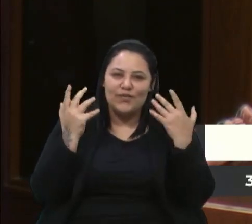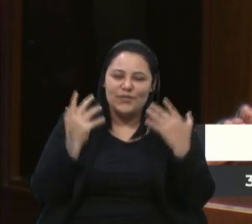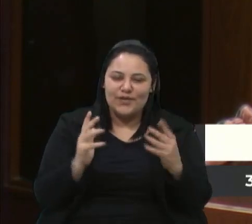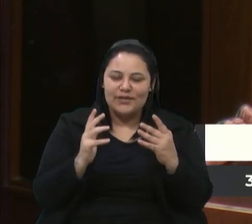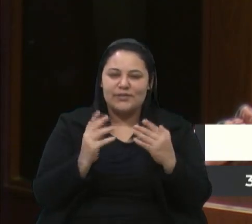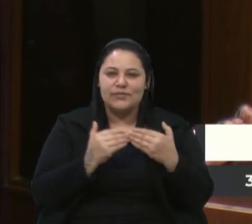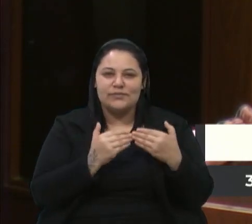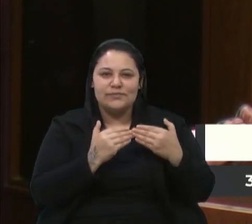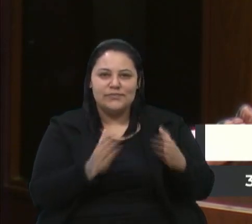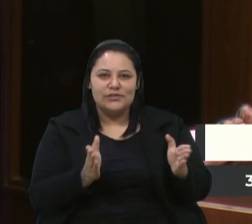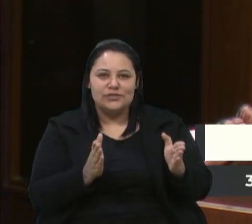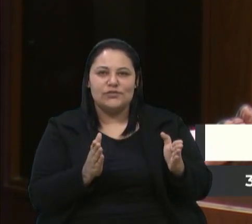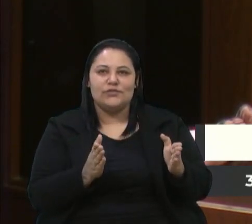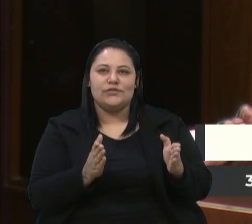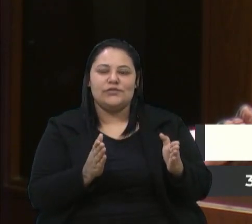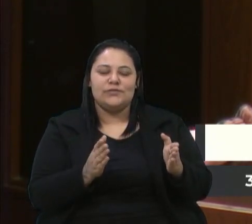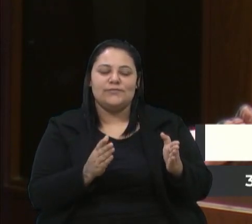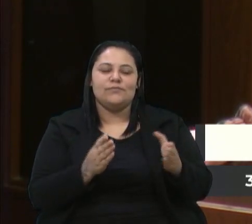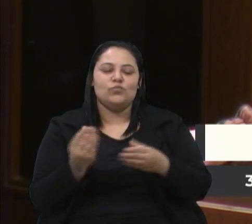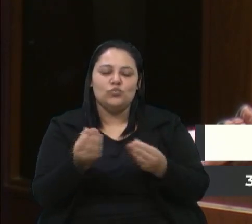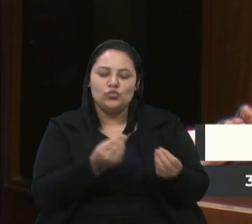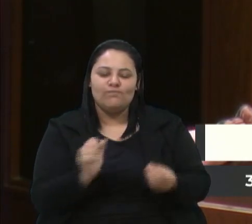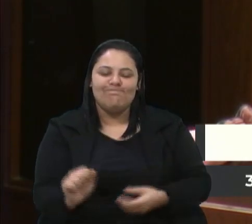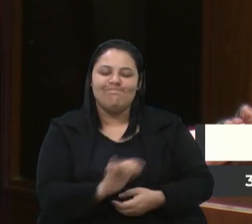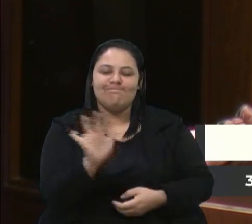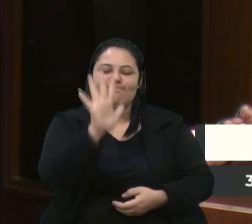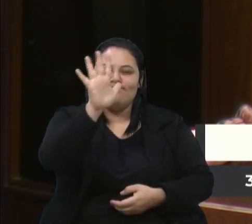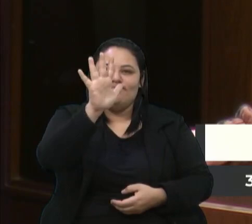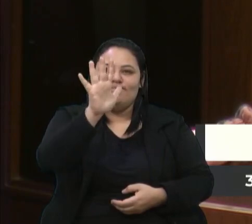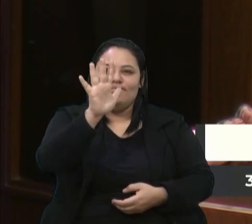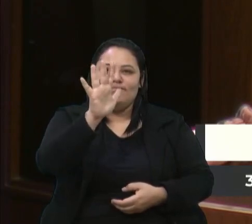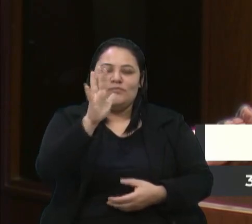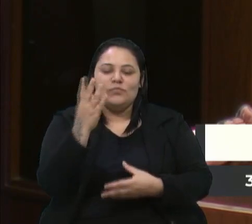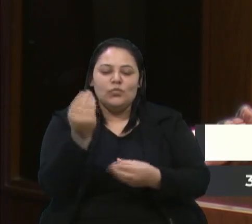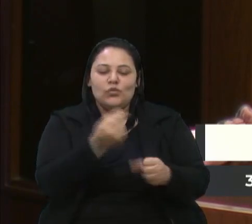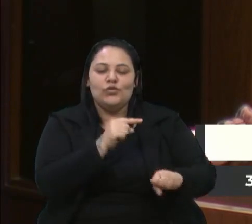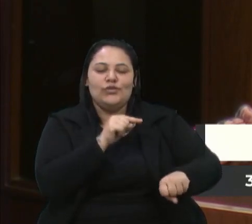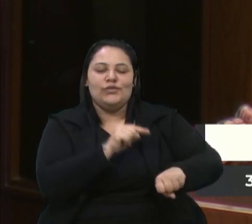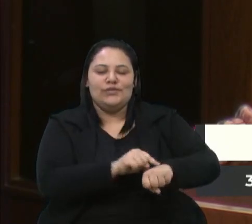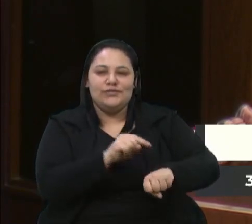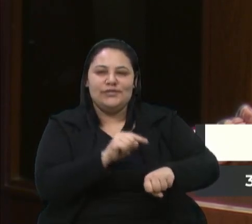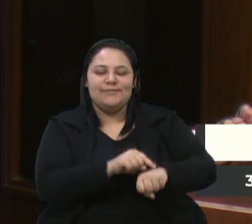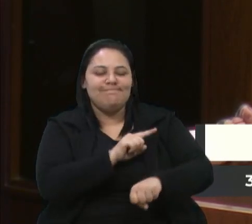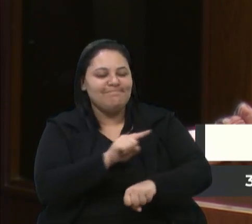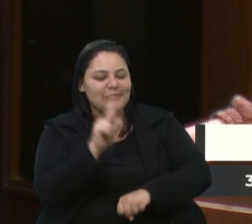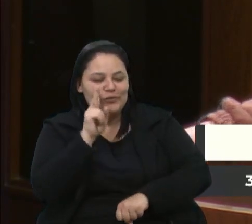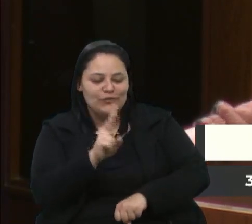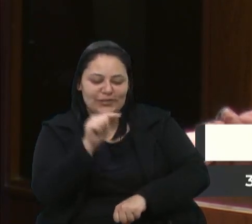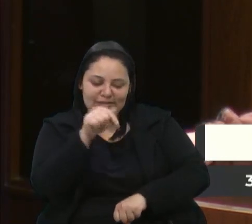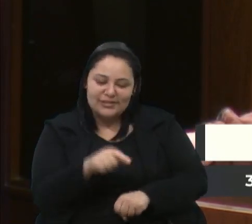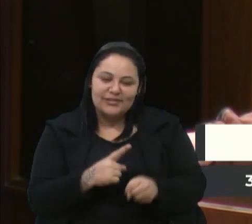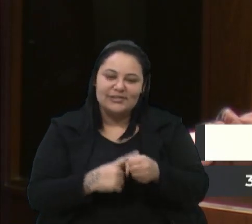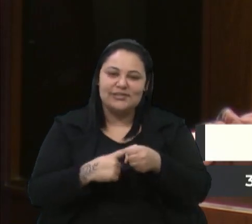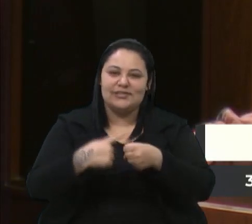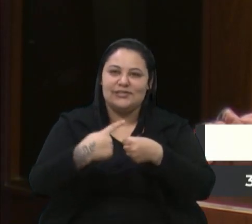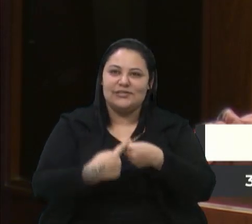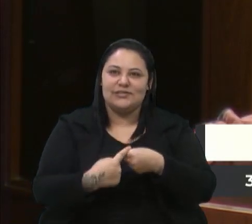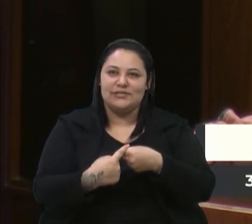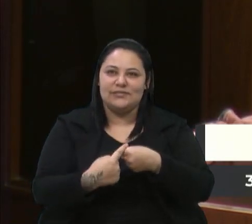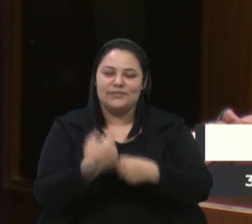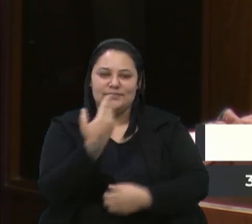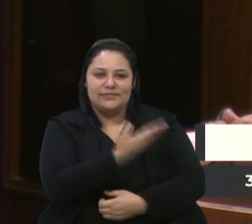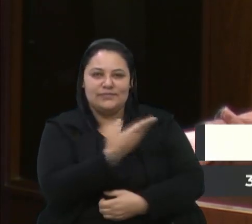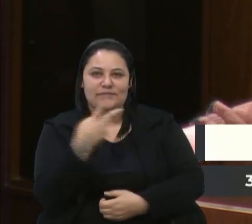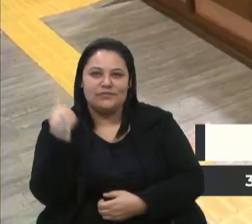uma abertura tão significativa que há tanto tempo a gente não via na nossa cidade. Seu à parte,